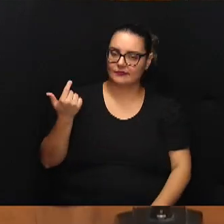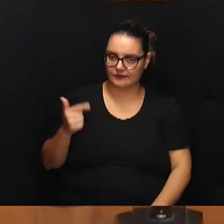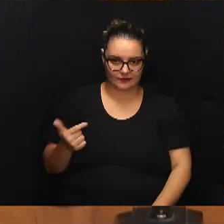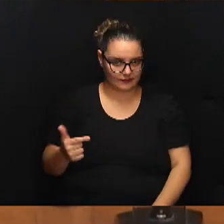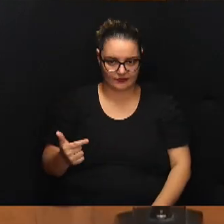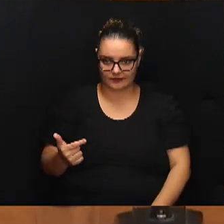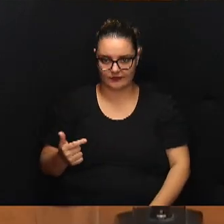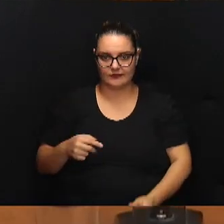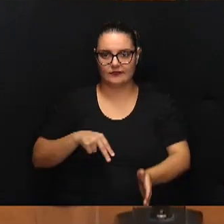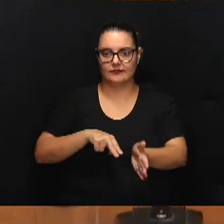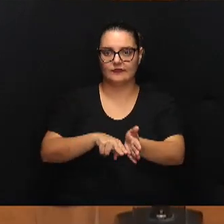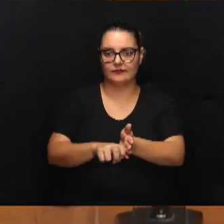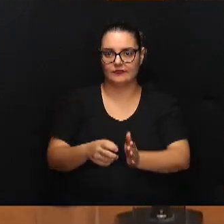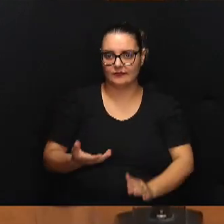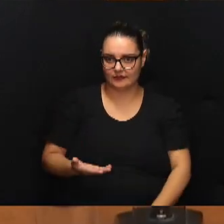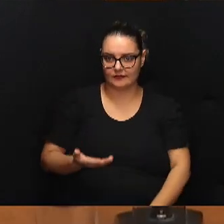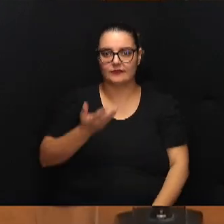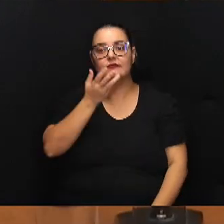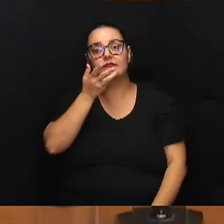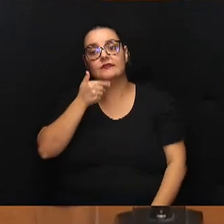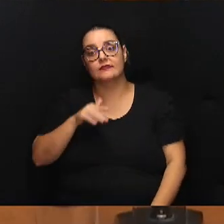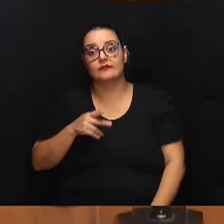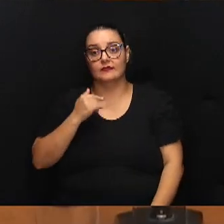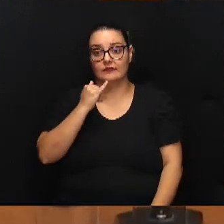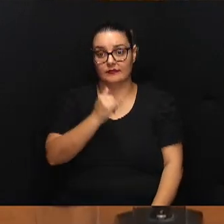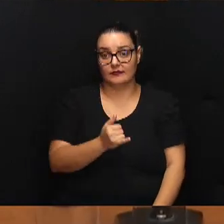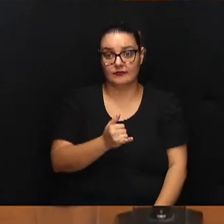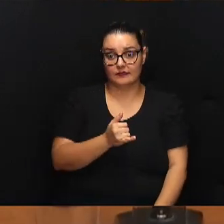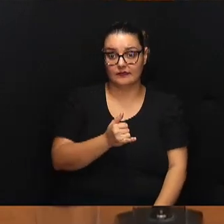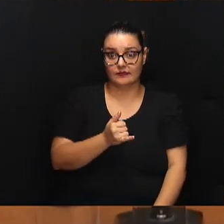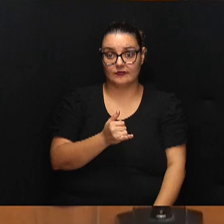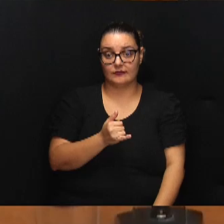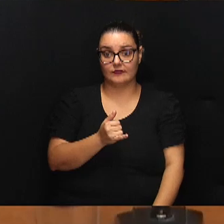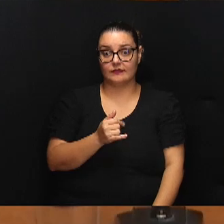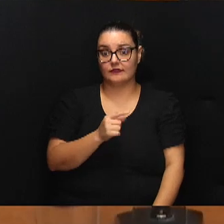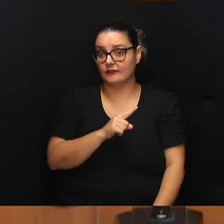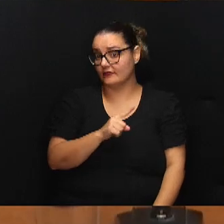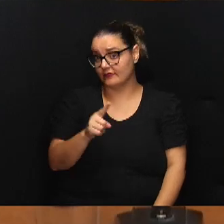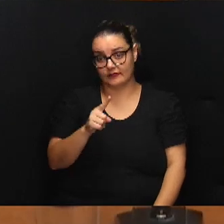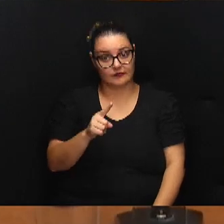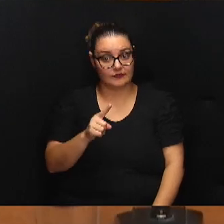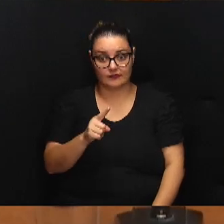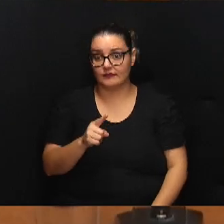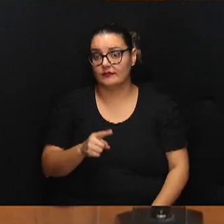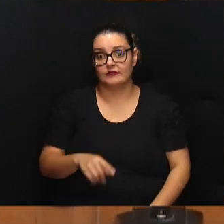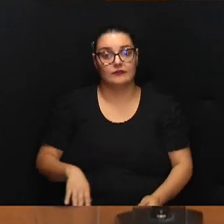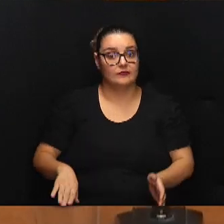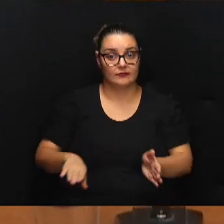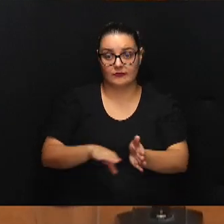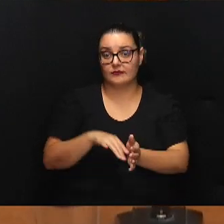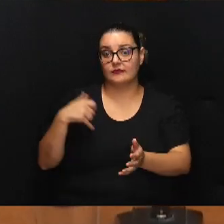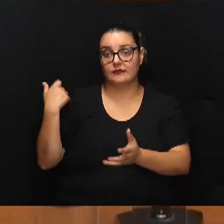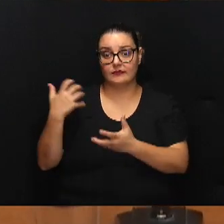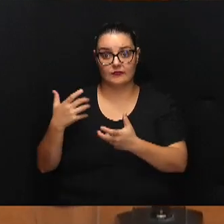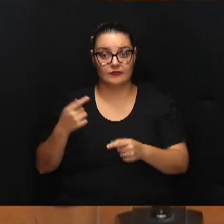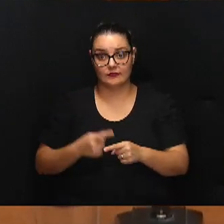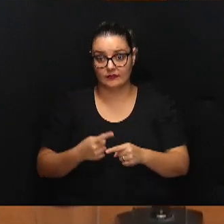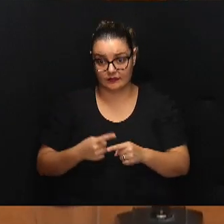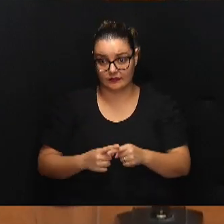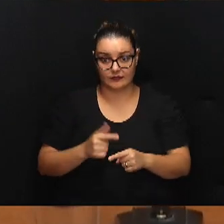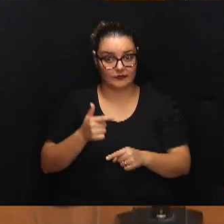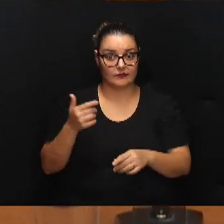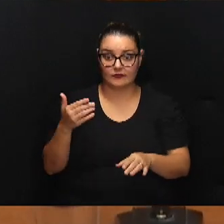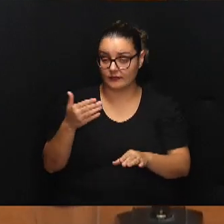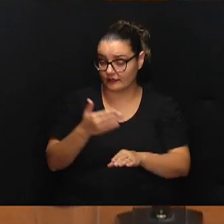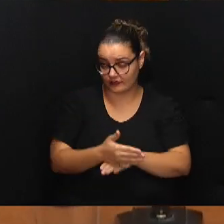gente diagnostica lá uma criança e fala para ela, olha, você não vai chegar na tua terceira idade, porque você não tem acesso,